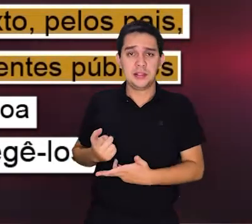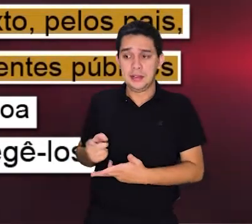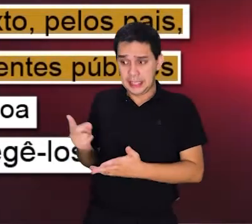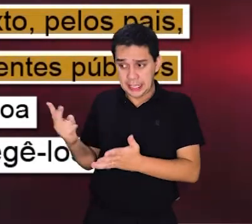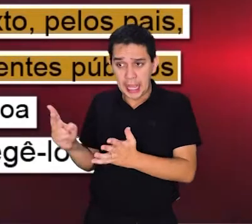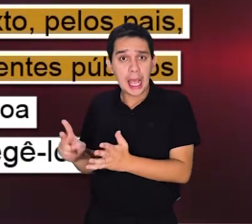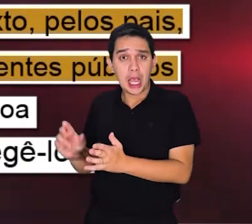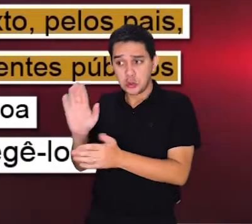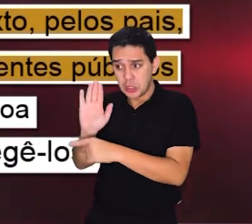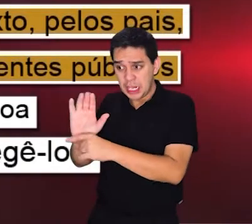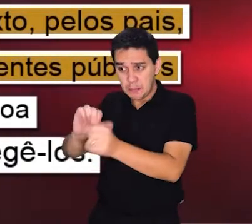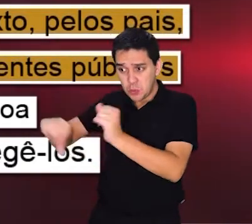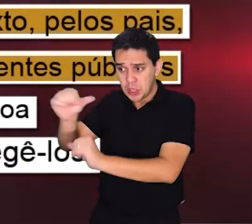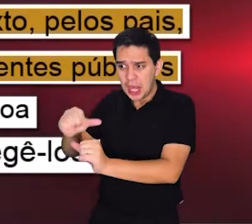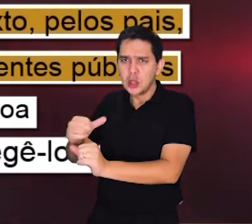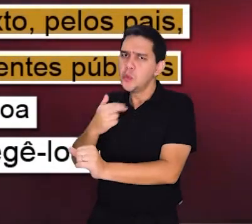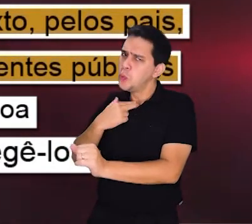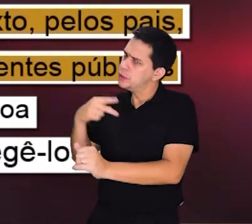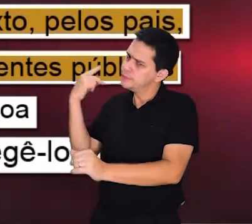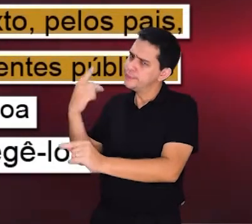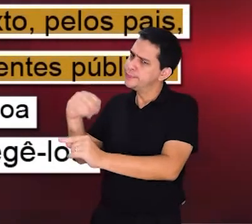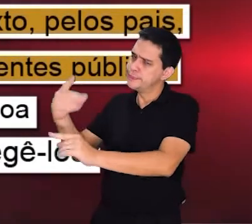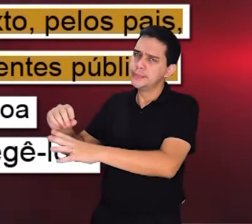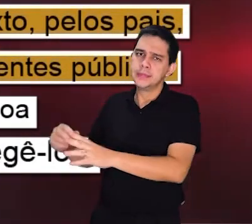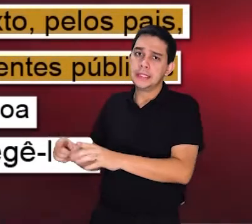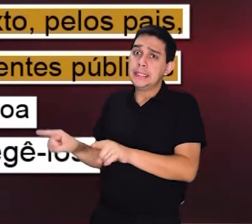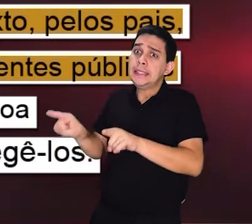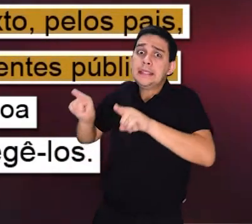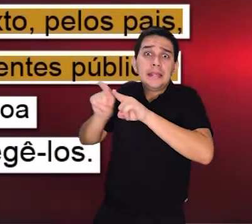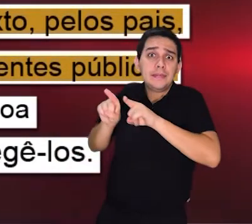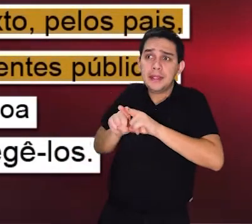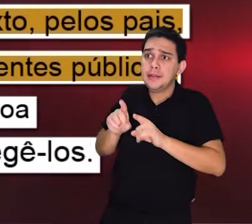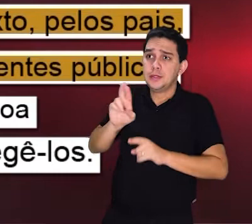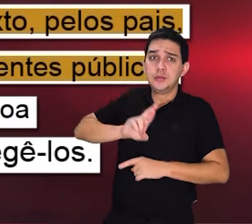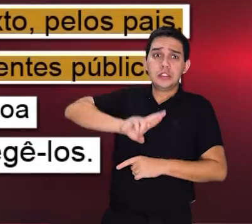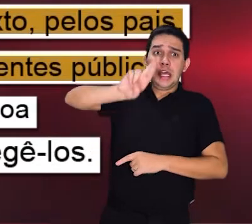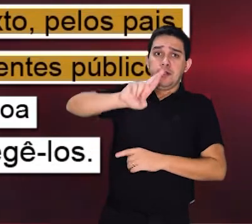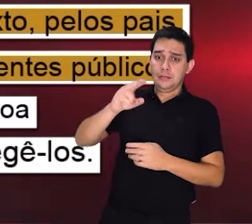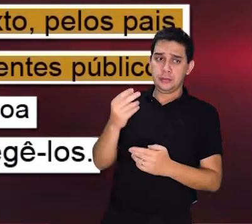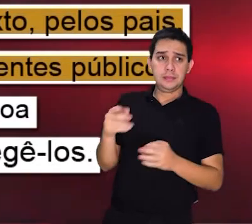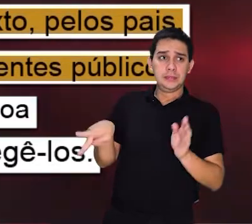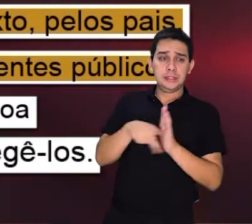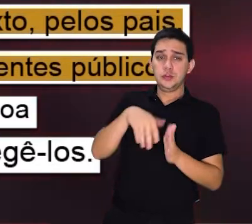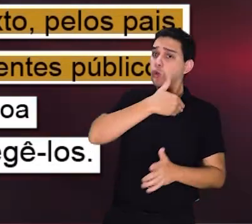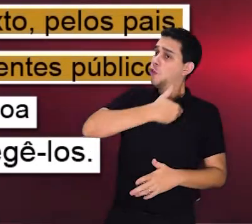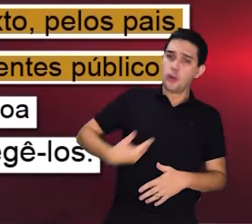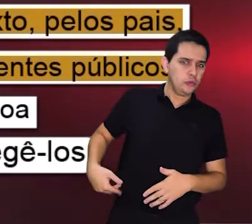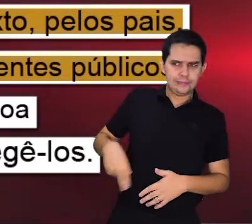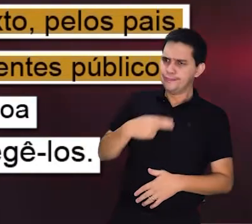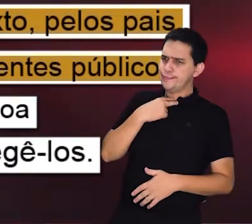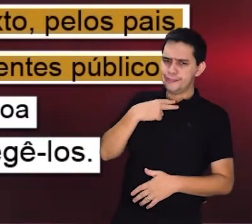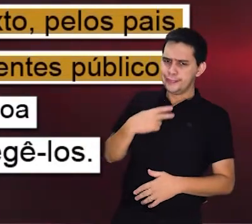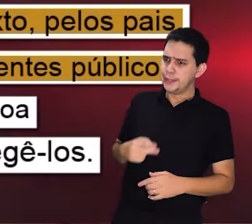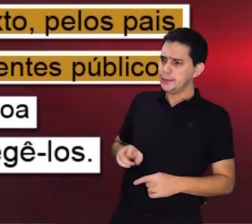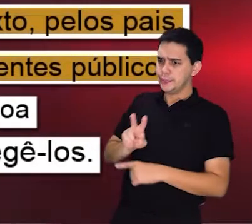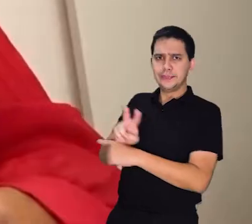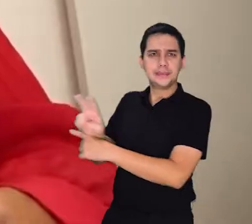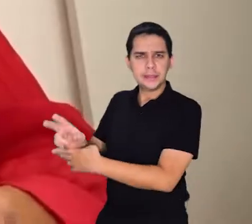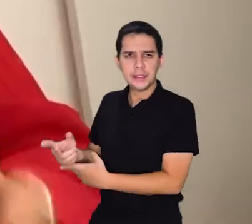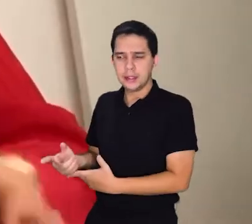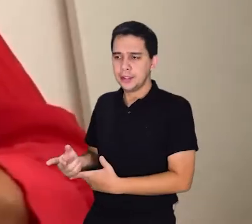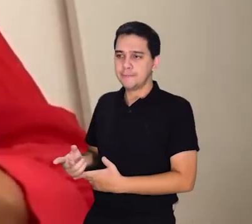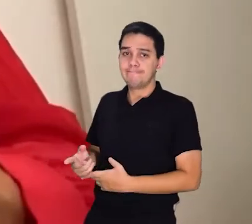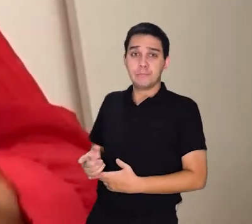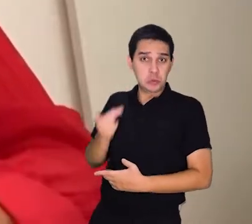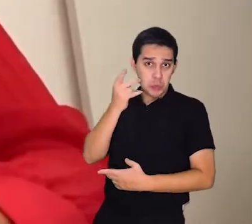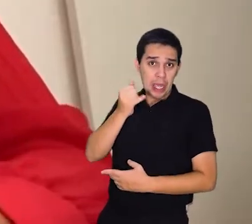fala expressamente, inclusive por agentes públicos executores de medidas socioeducativas. Então, não só pais ou